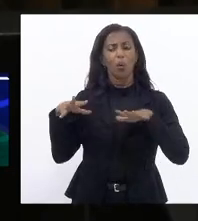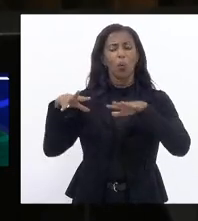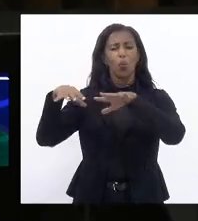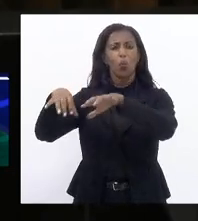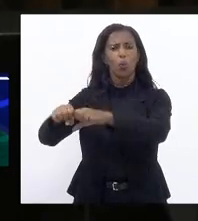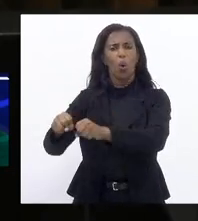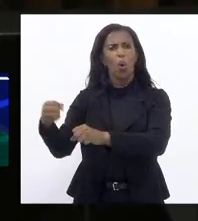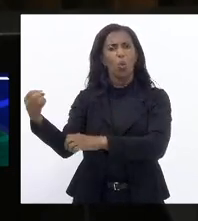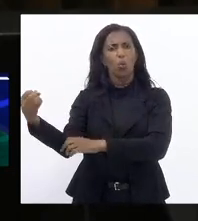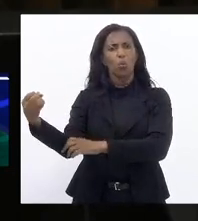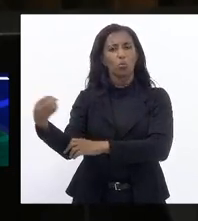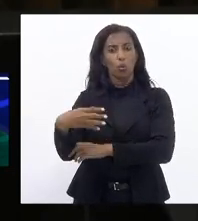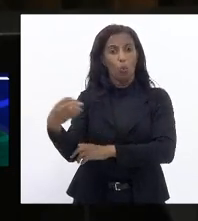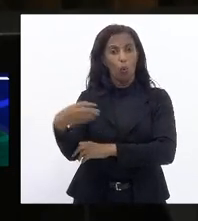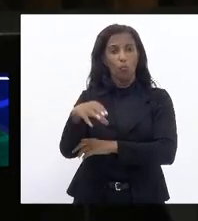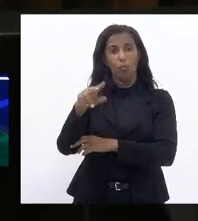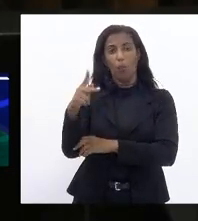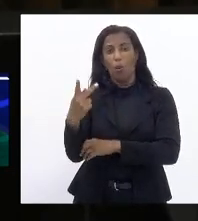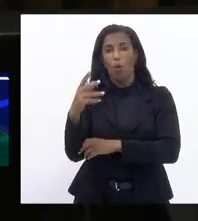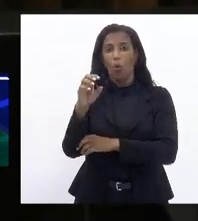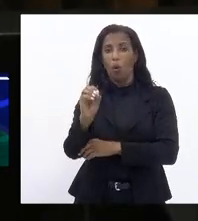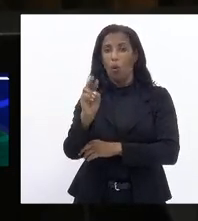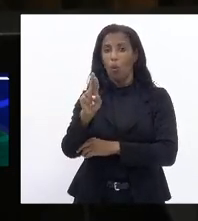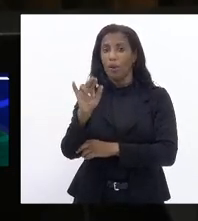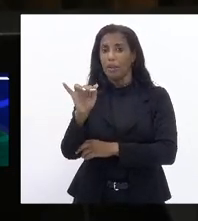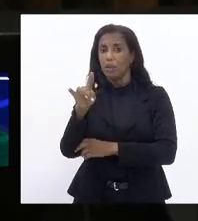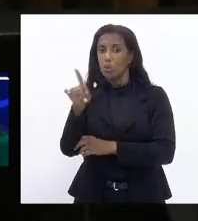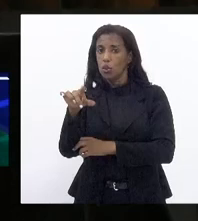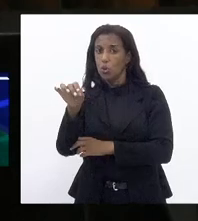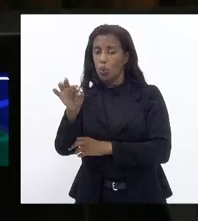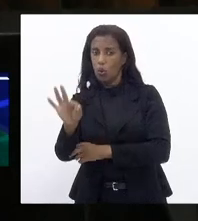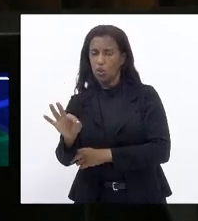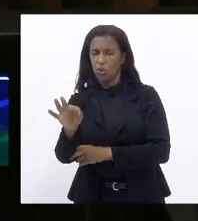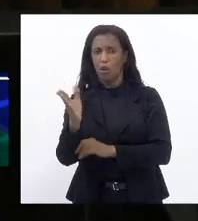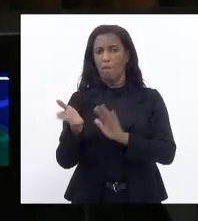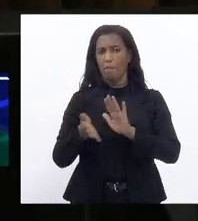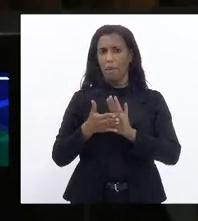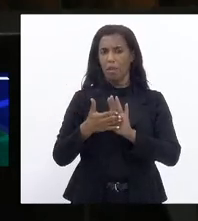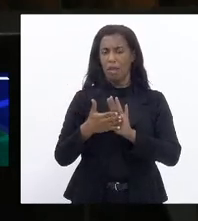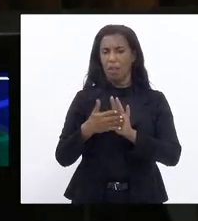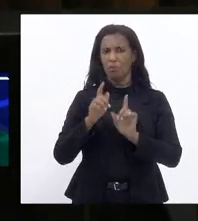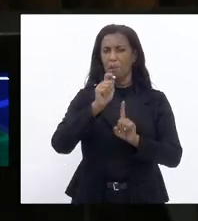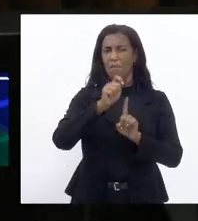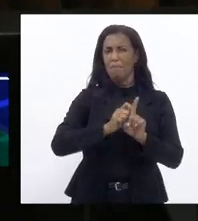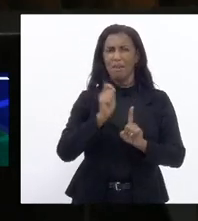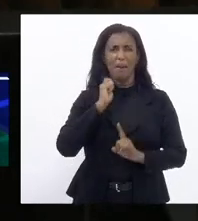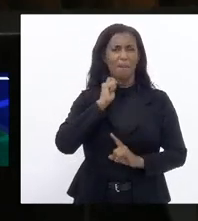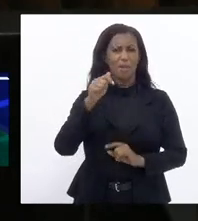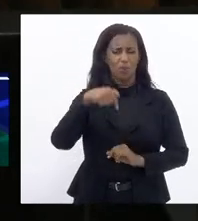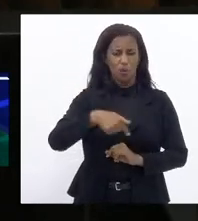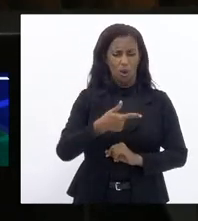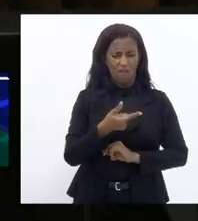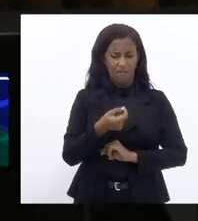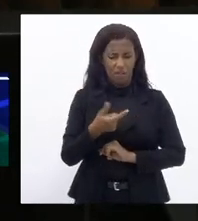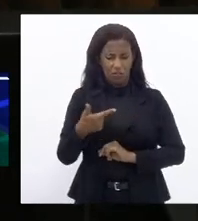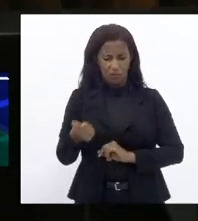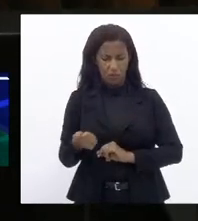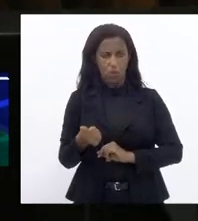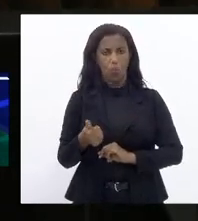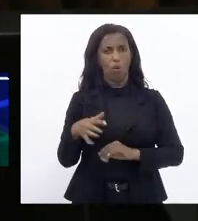a ocupação Novo Horizonte. Nosso mandato vem acompanhando desde o início, desde o mês de abril deste ano, quando